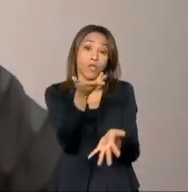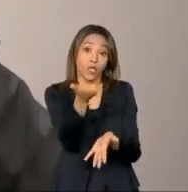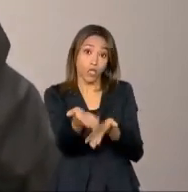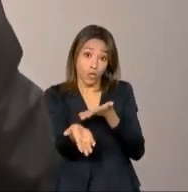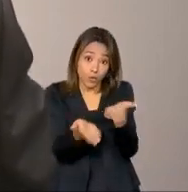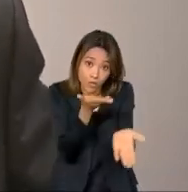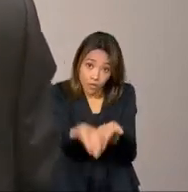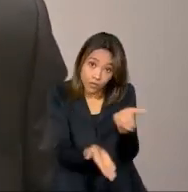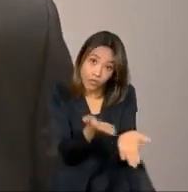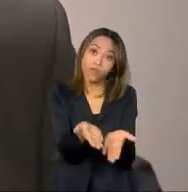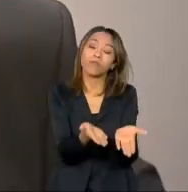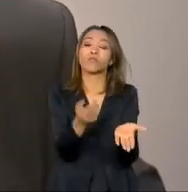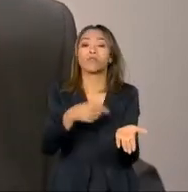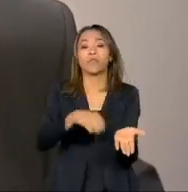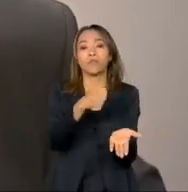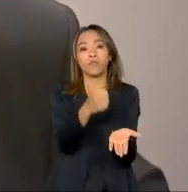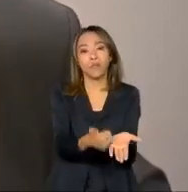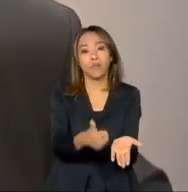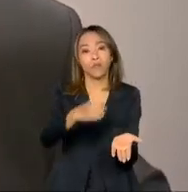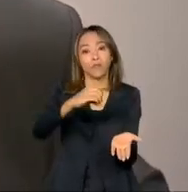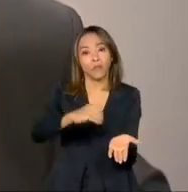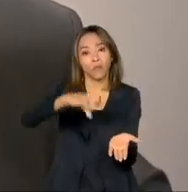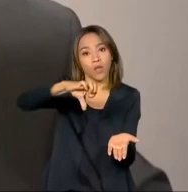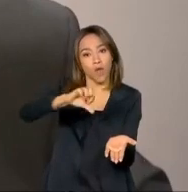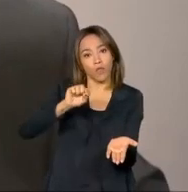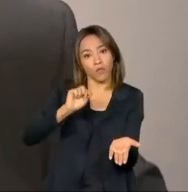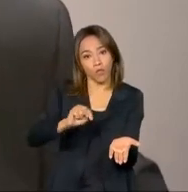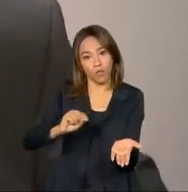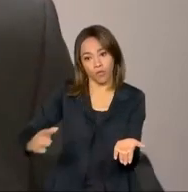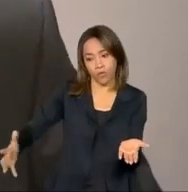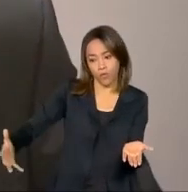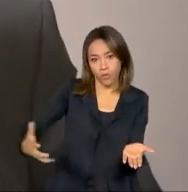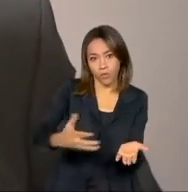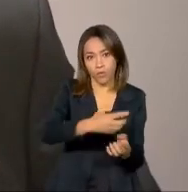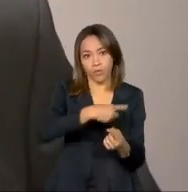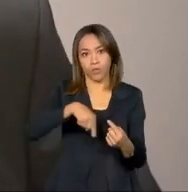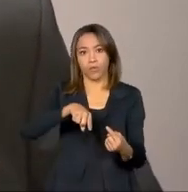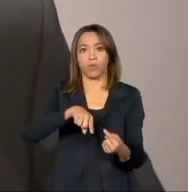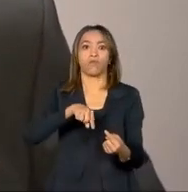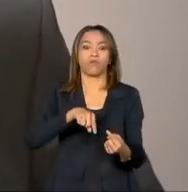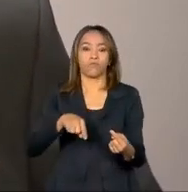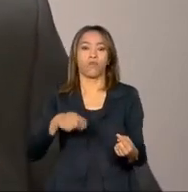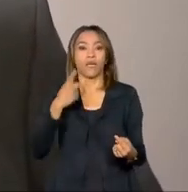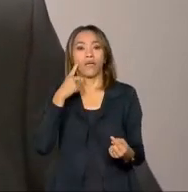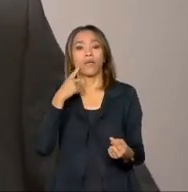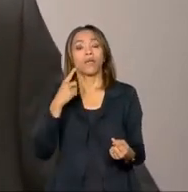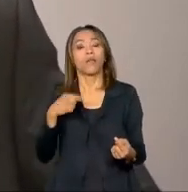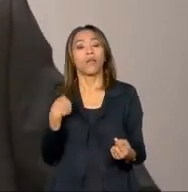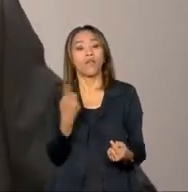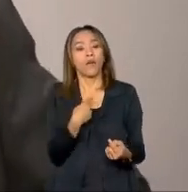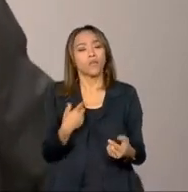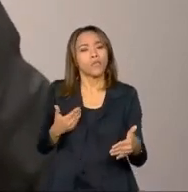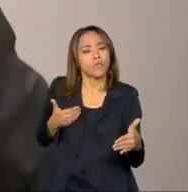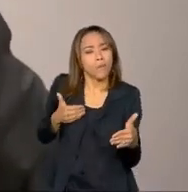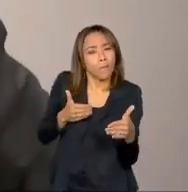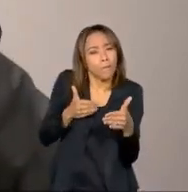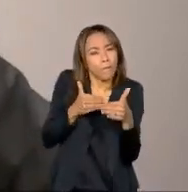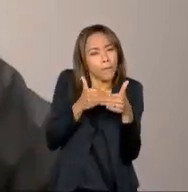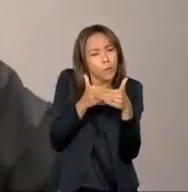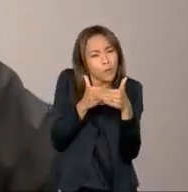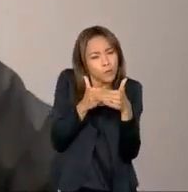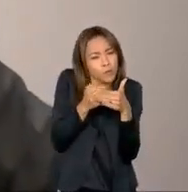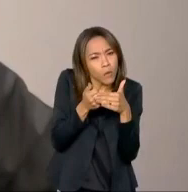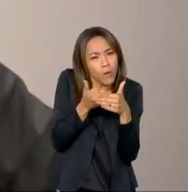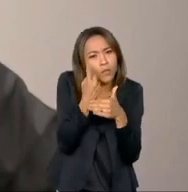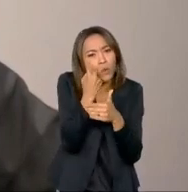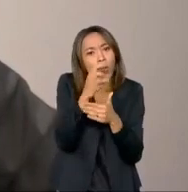109 mil. Então, compondo aí esses 190 mil a mais, nós vamos nos aproximando aí de 1